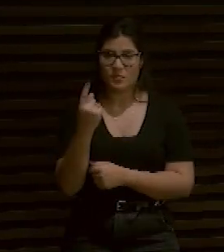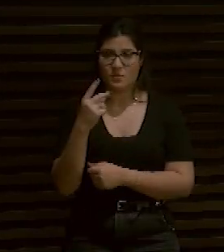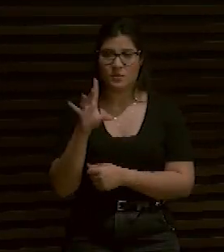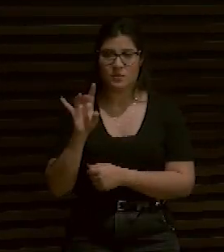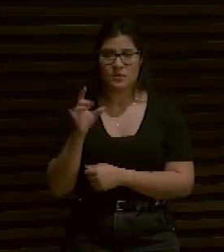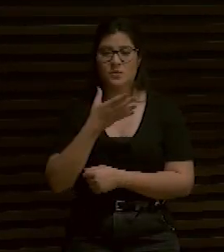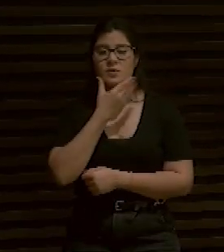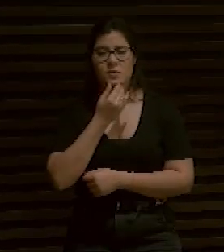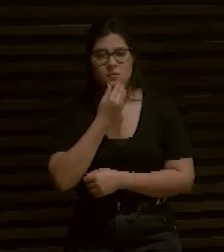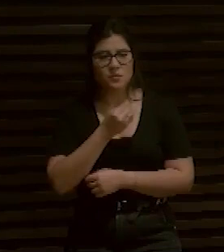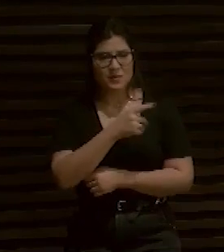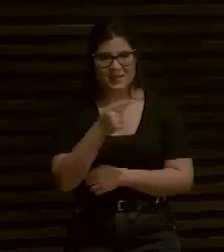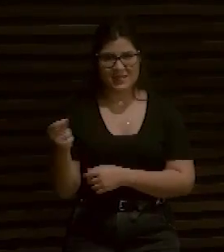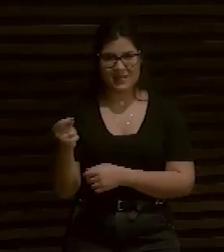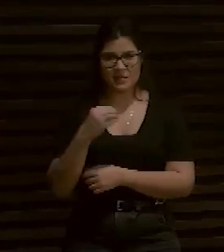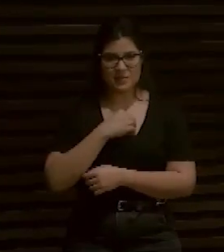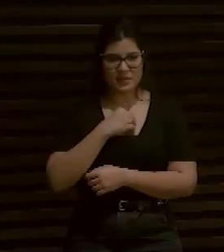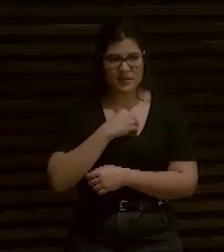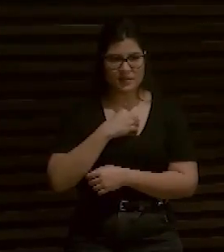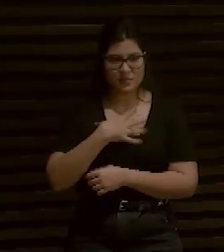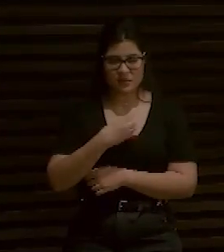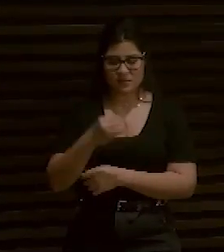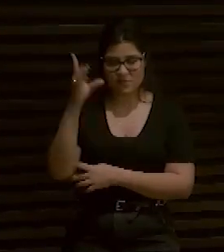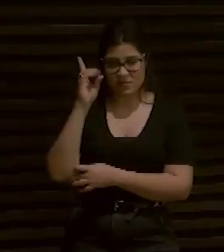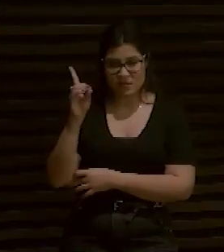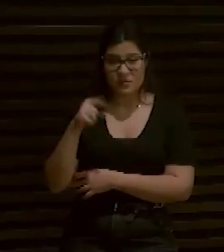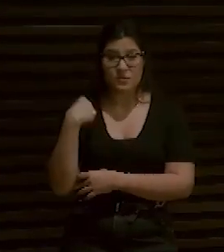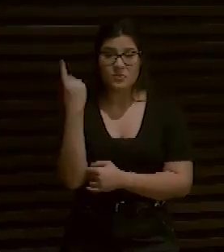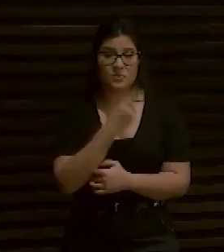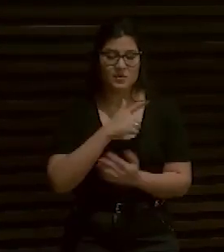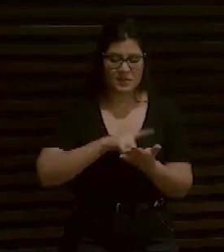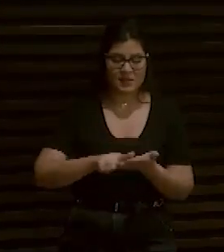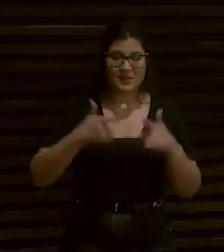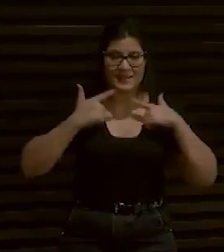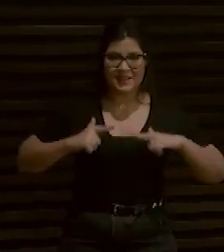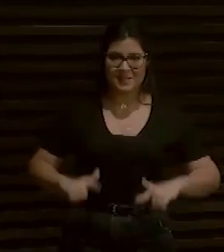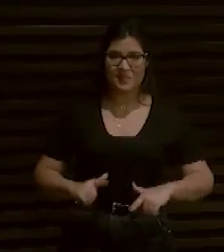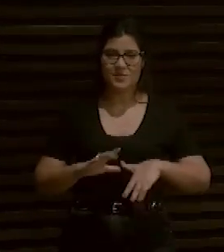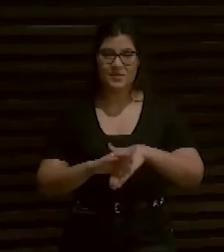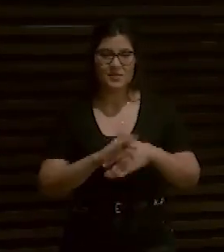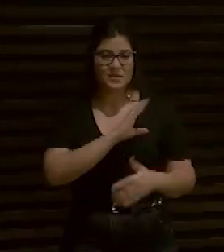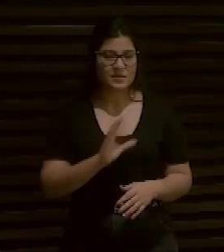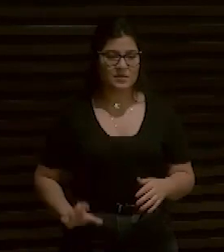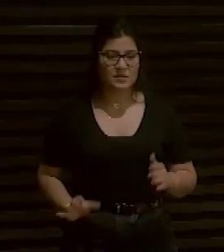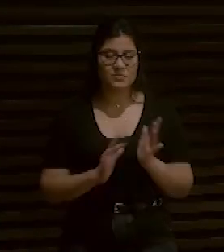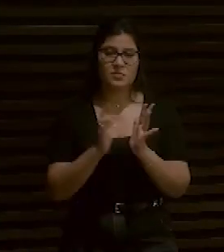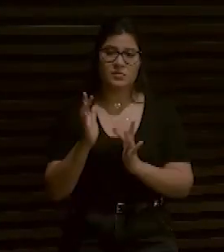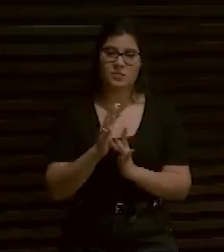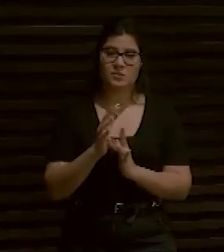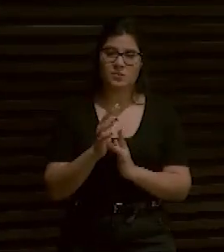Nós fomos sepultados com Ele na morte pelo batismo. Nós fomos incluídos em Cristo Jesus. Jesus fala que quando Ele